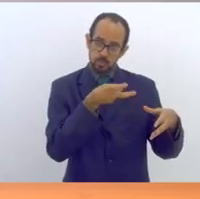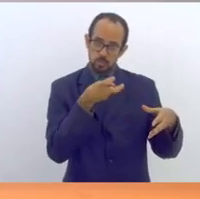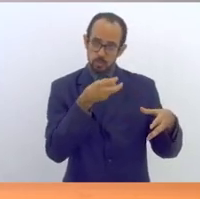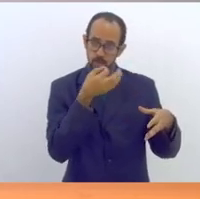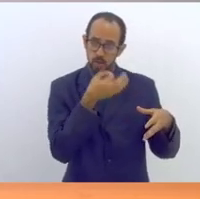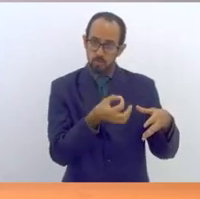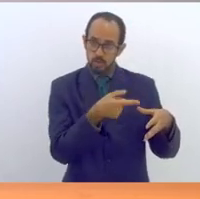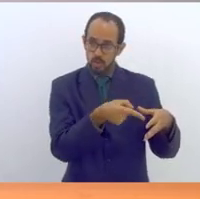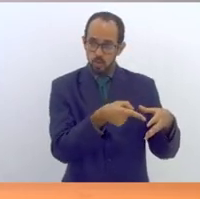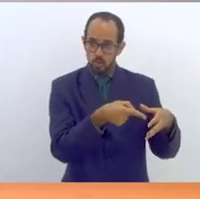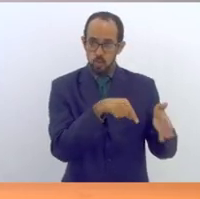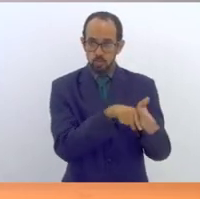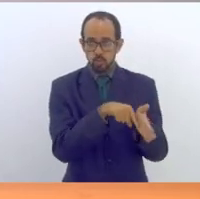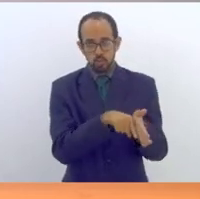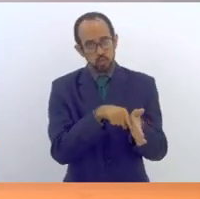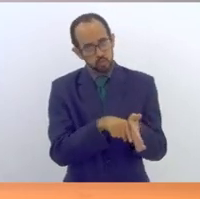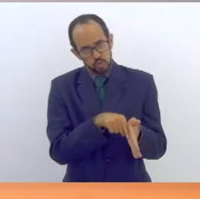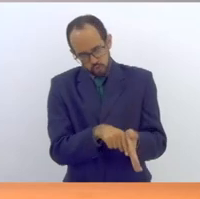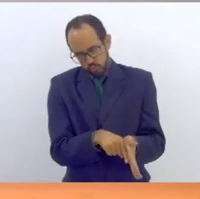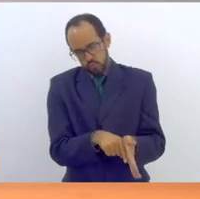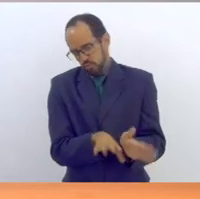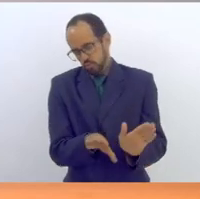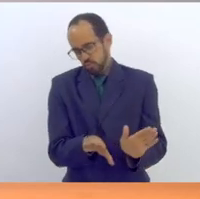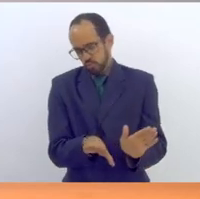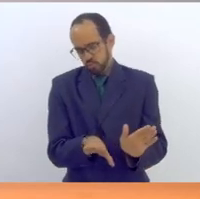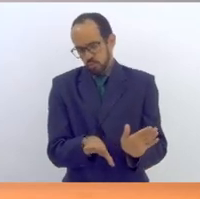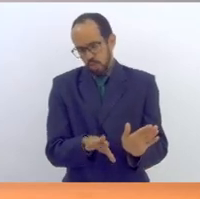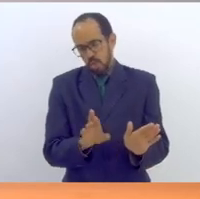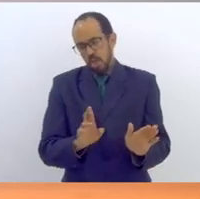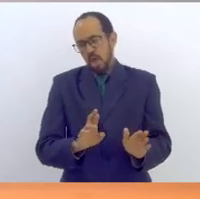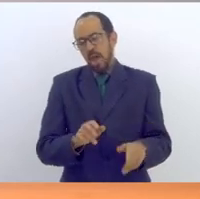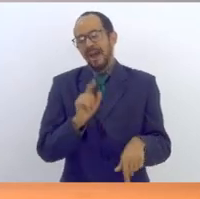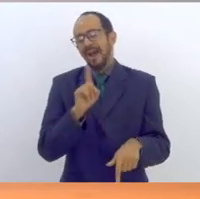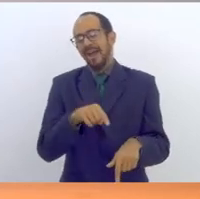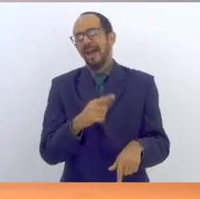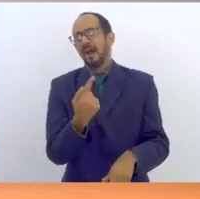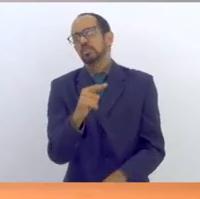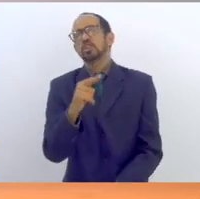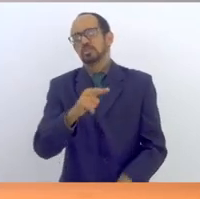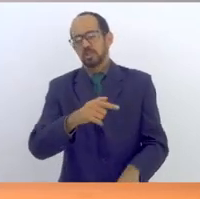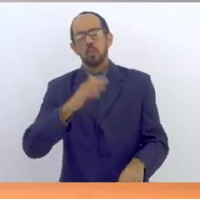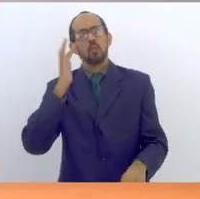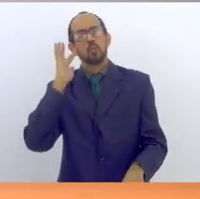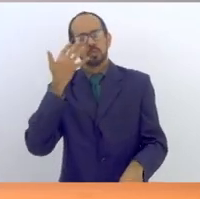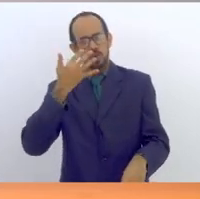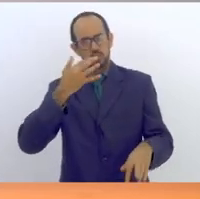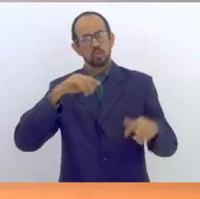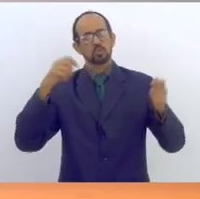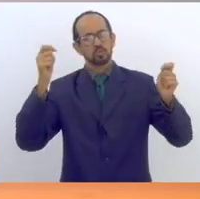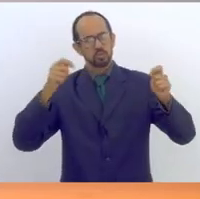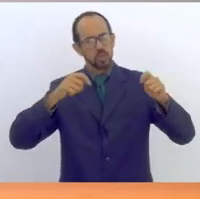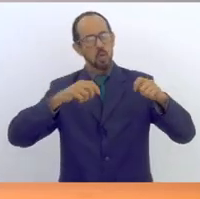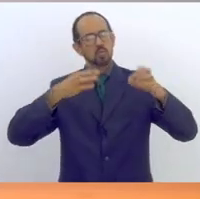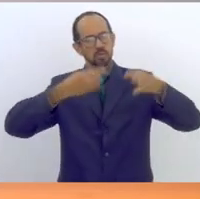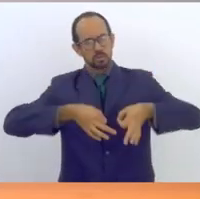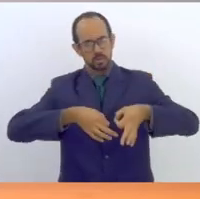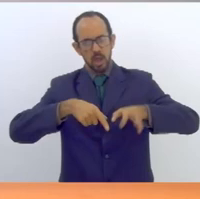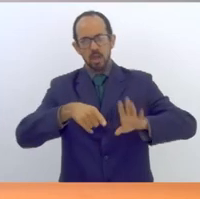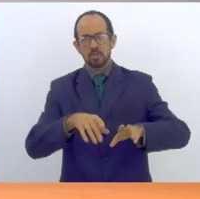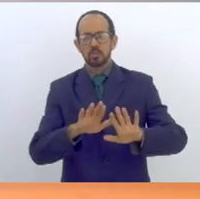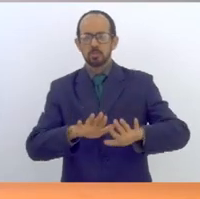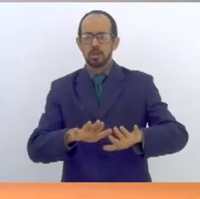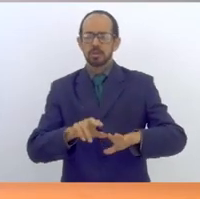um caráter consultivo A gestão é que faz toda tem o poder discricionário e